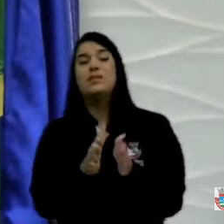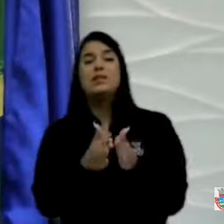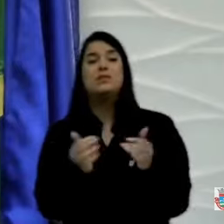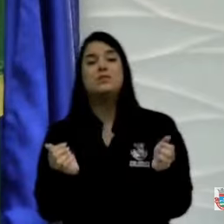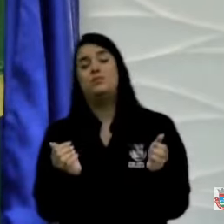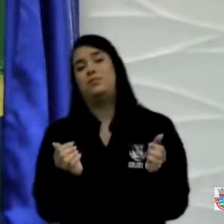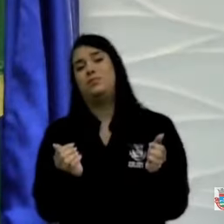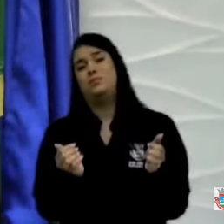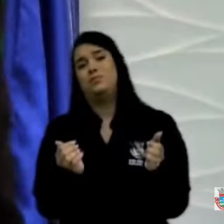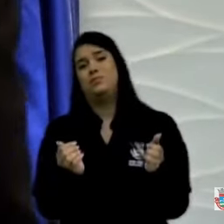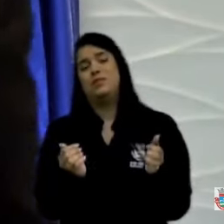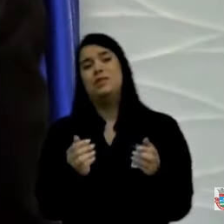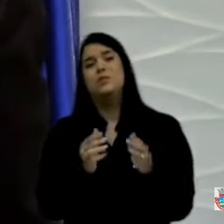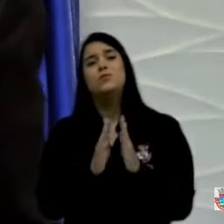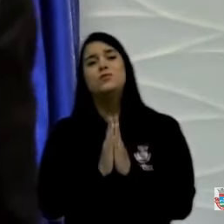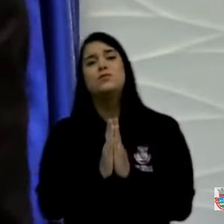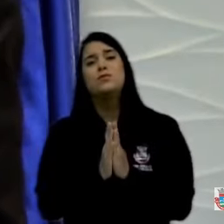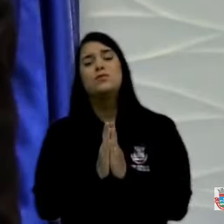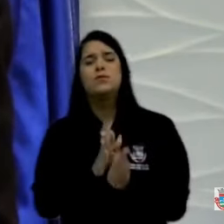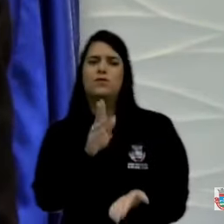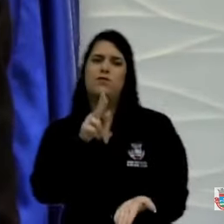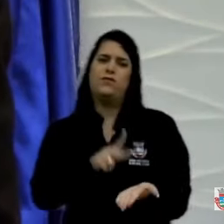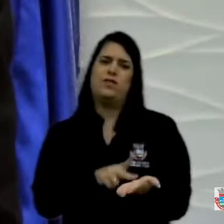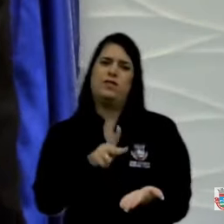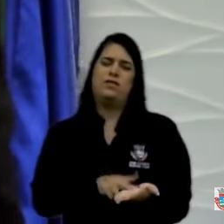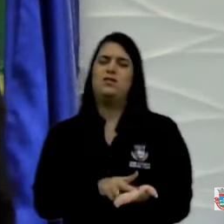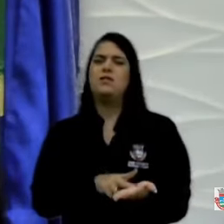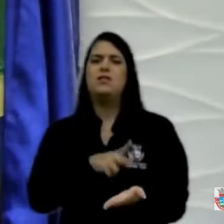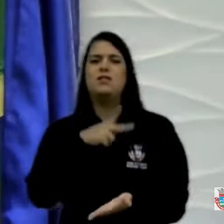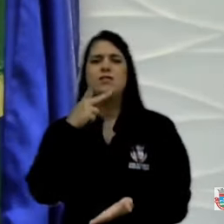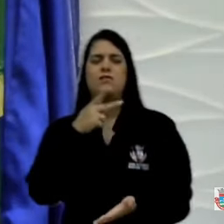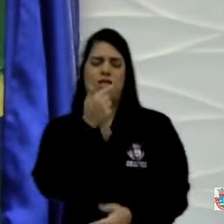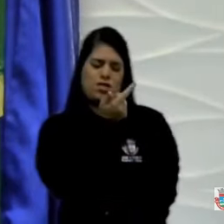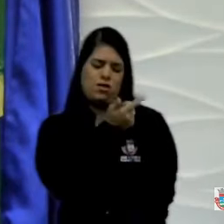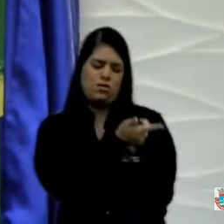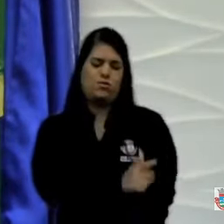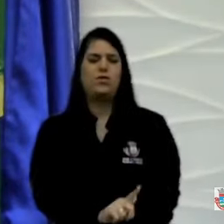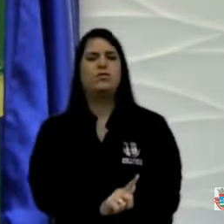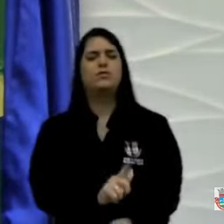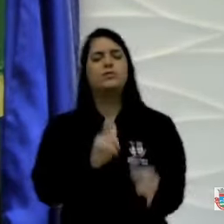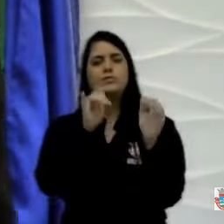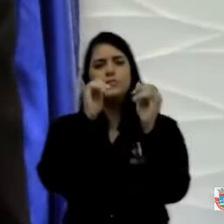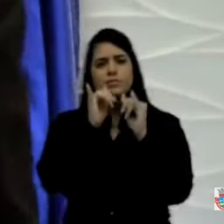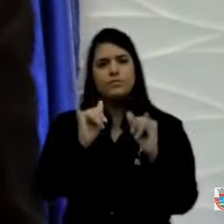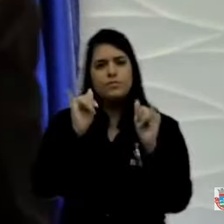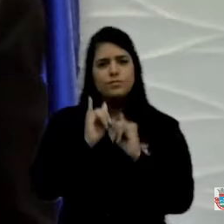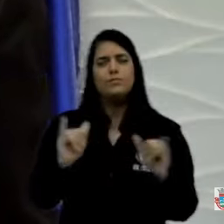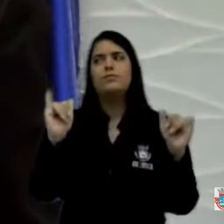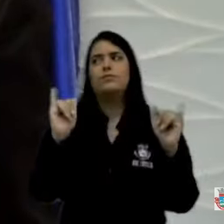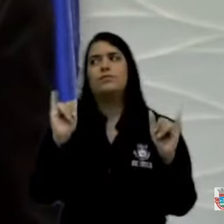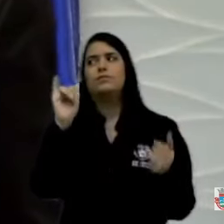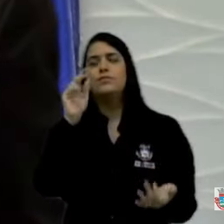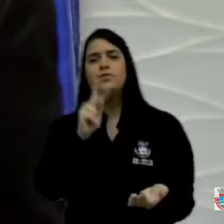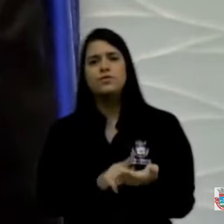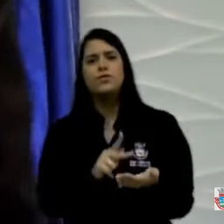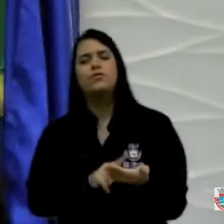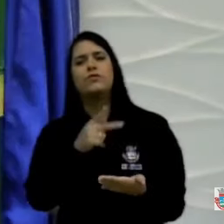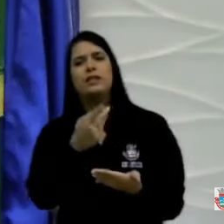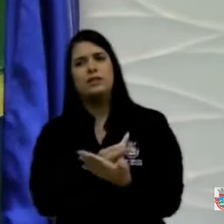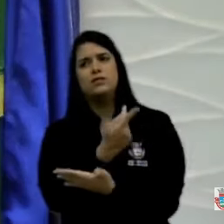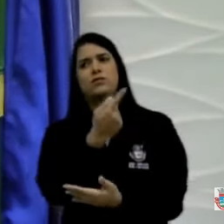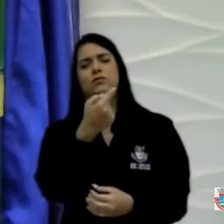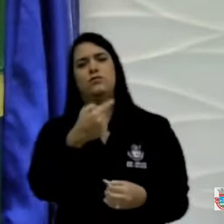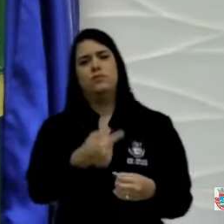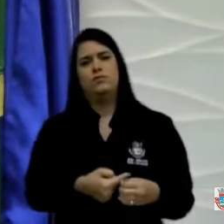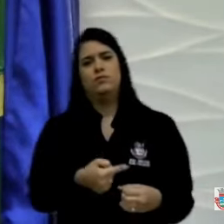coisa: seja verdadeira. Seja honesta em dizer aquilo que realmente acontece no